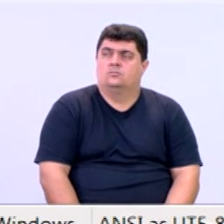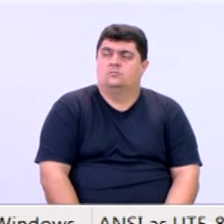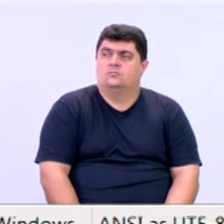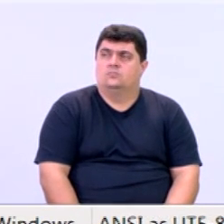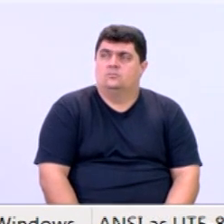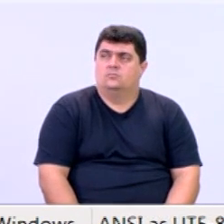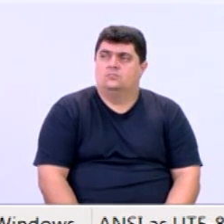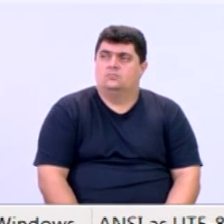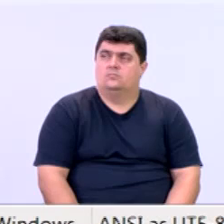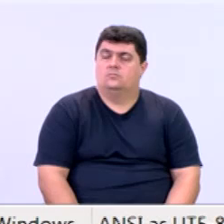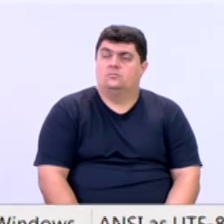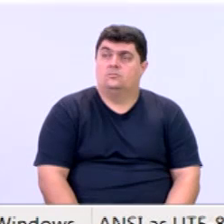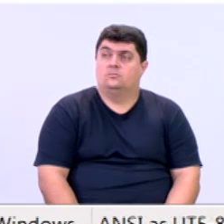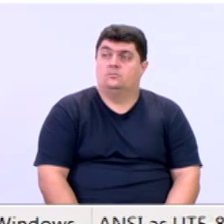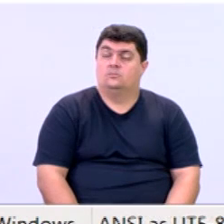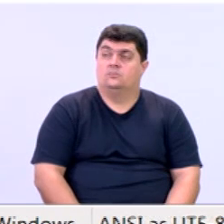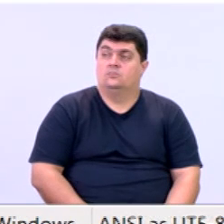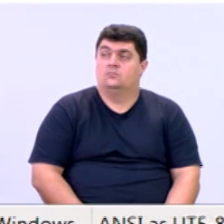Tá?